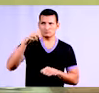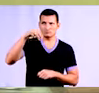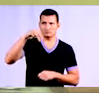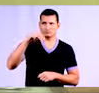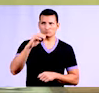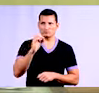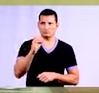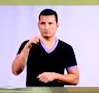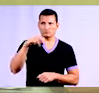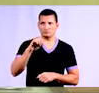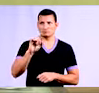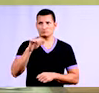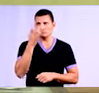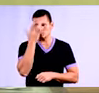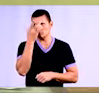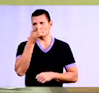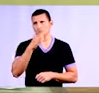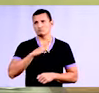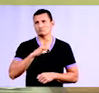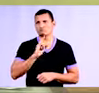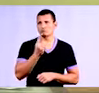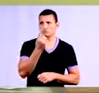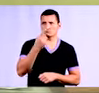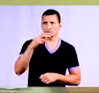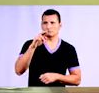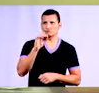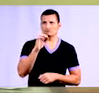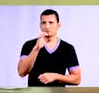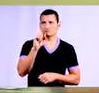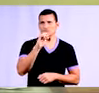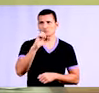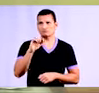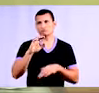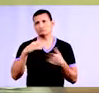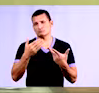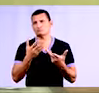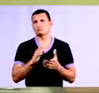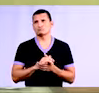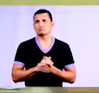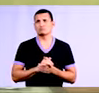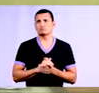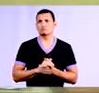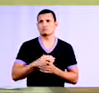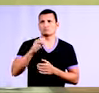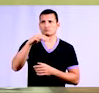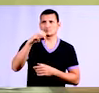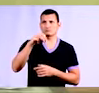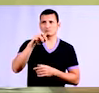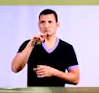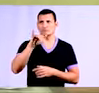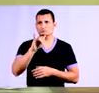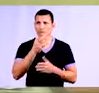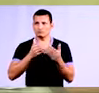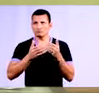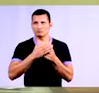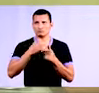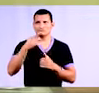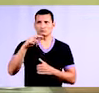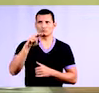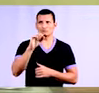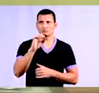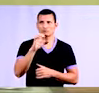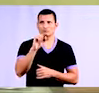porque você só tem um processo mesmo, então a memória toda do processo, ok? Agora, e quando você tem